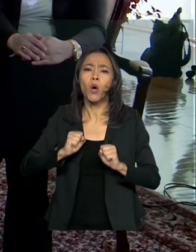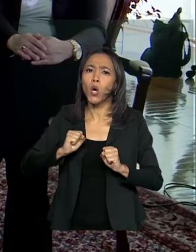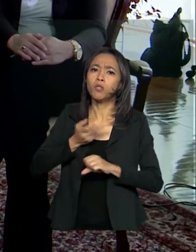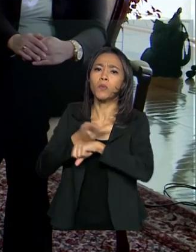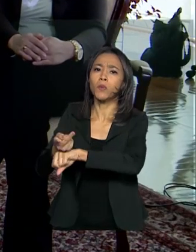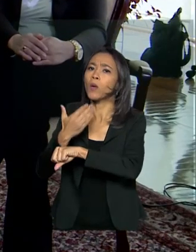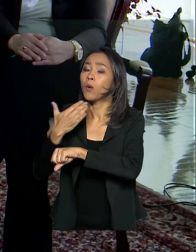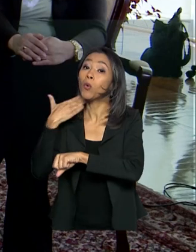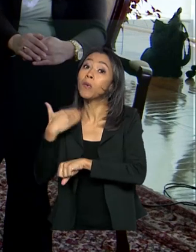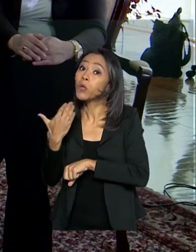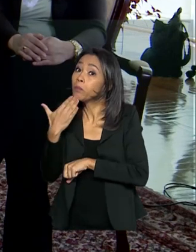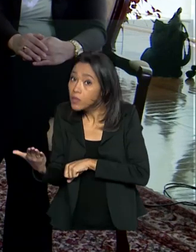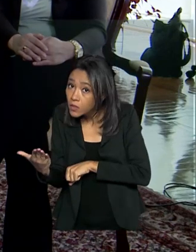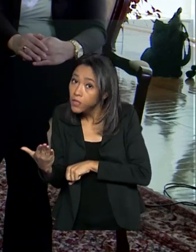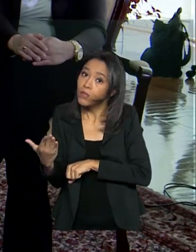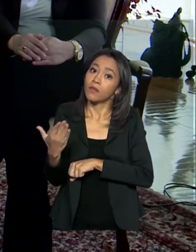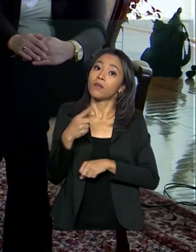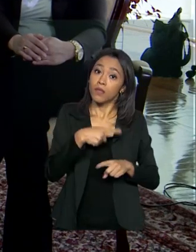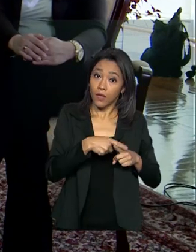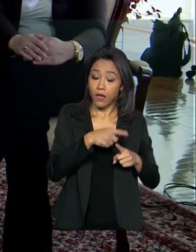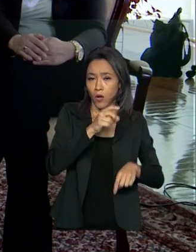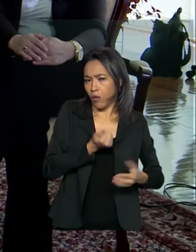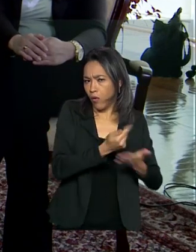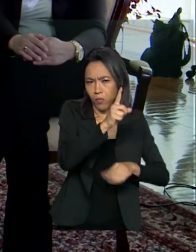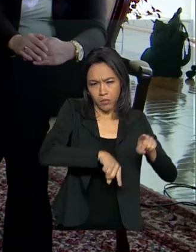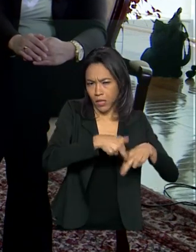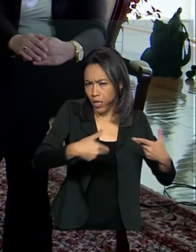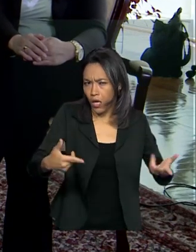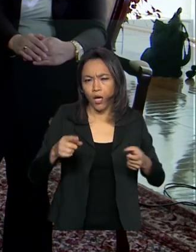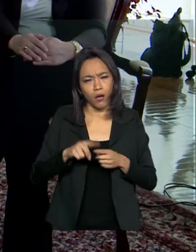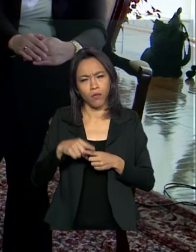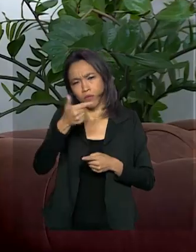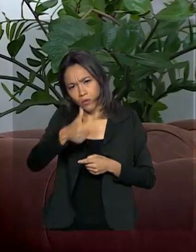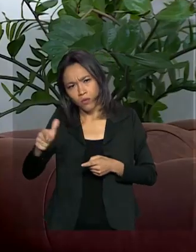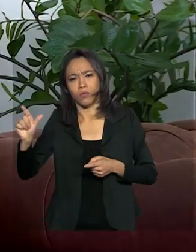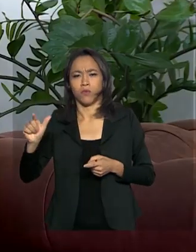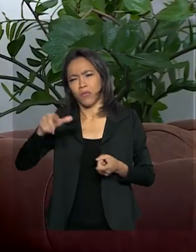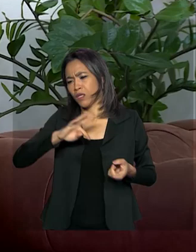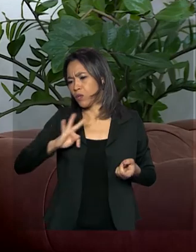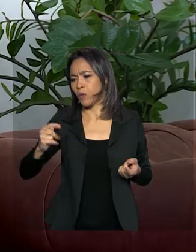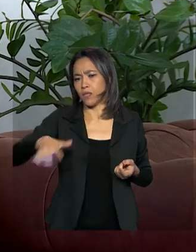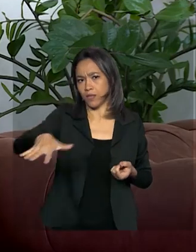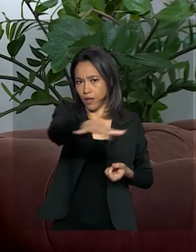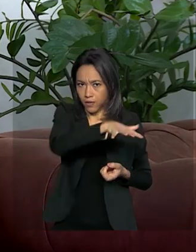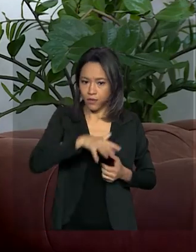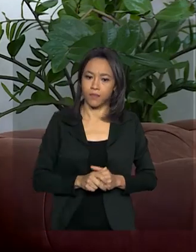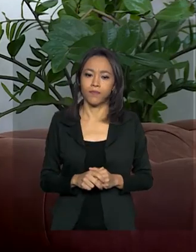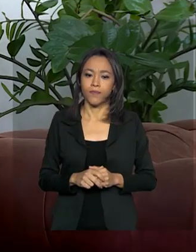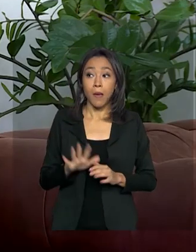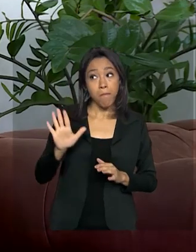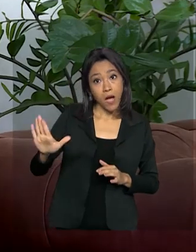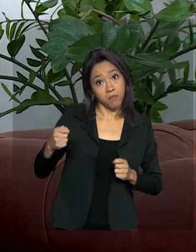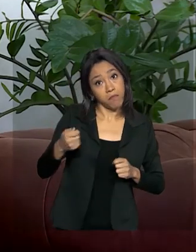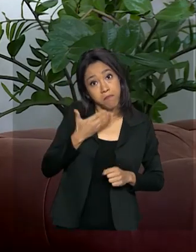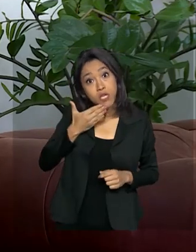essa prorrogação tanto no custeio quanto no investimento para todos os setores outra